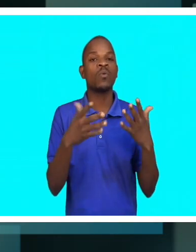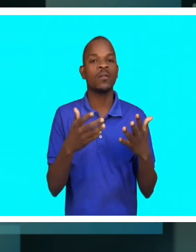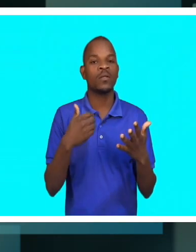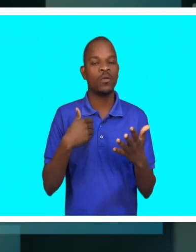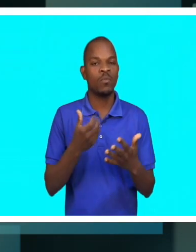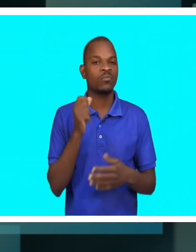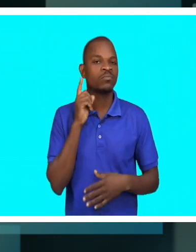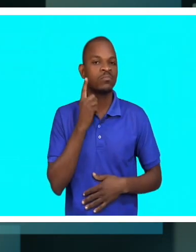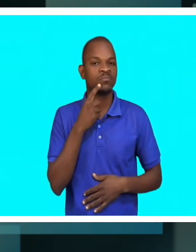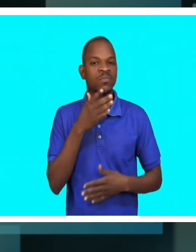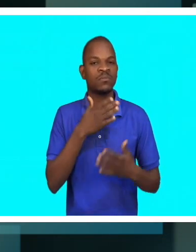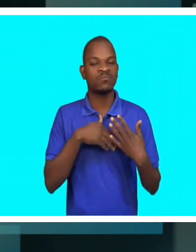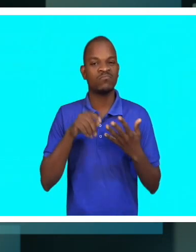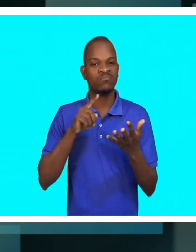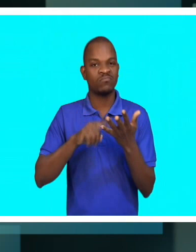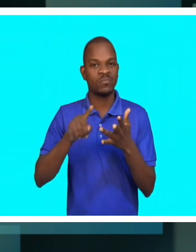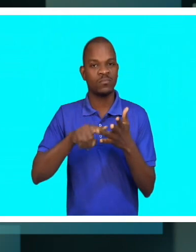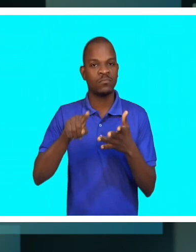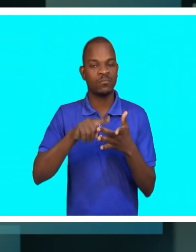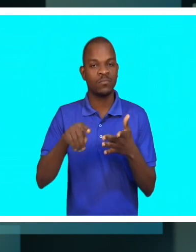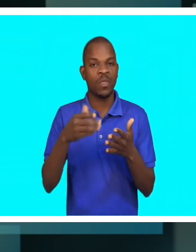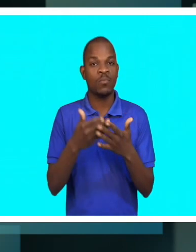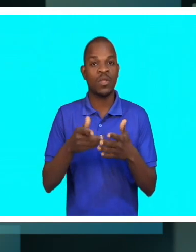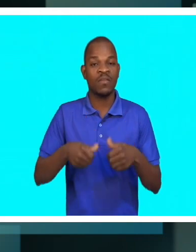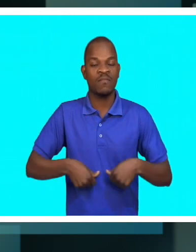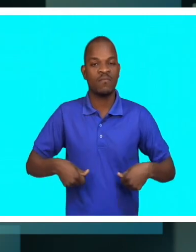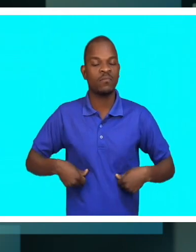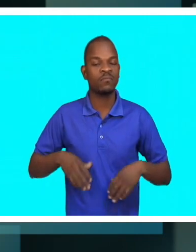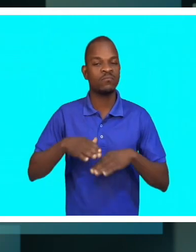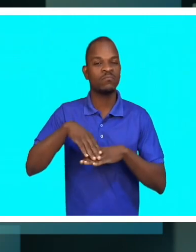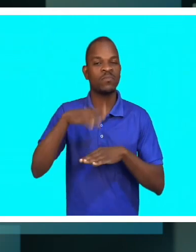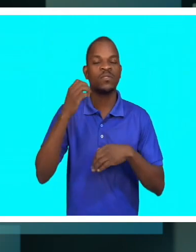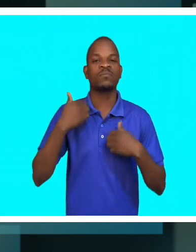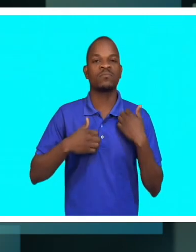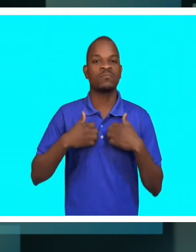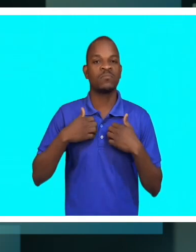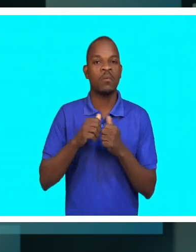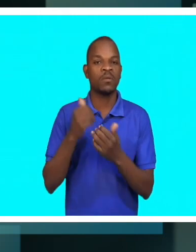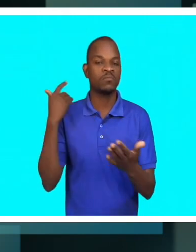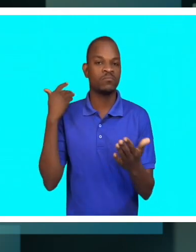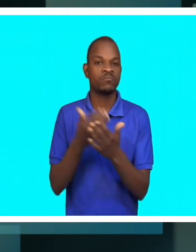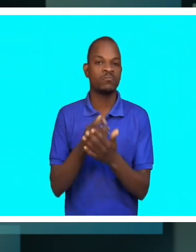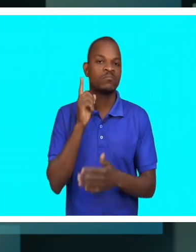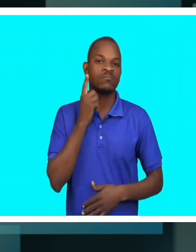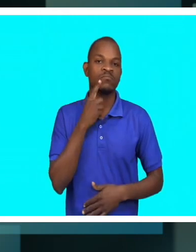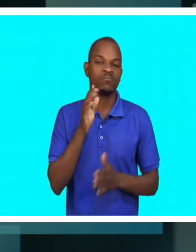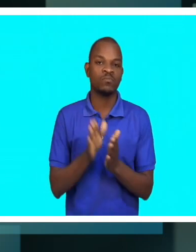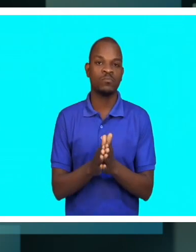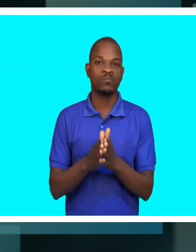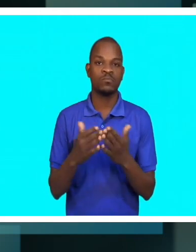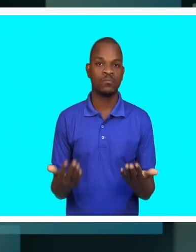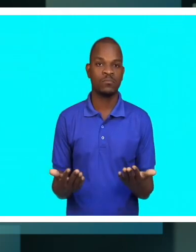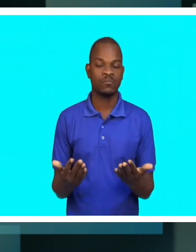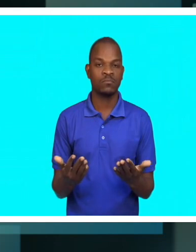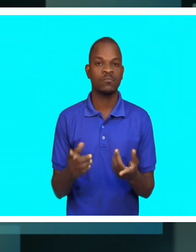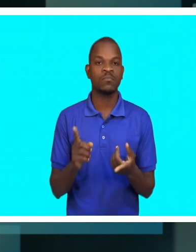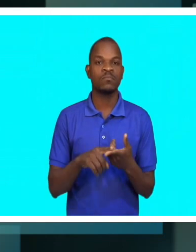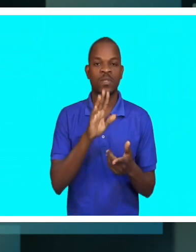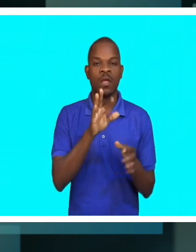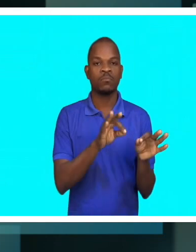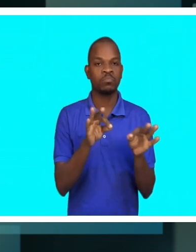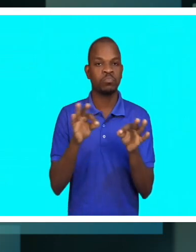precisas do que eu digo, pronto, eu neste momento estou a necessitar isto, porque fraldas para mim é a maior preocupação. Mas até aqueles não me deram nenhuma